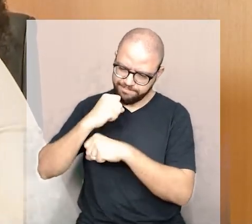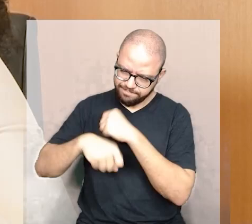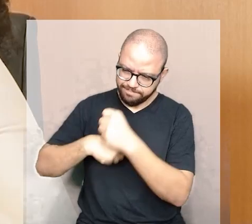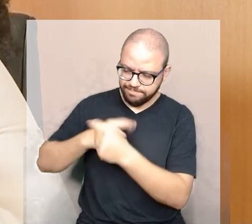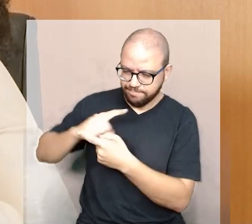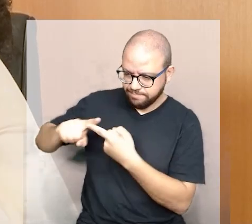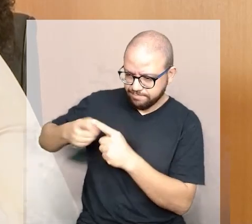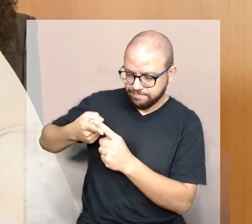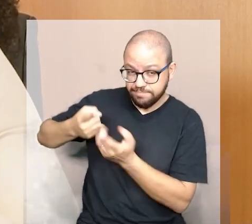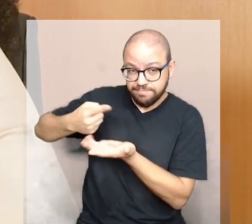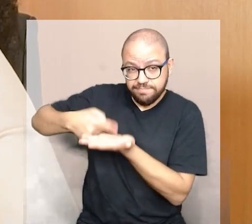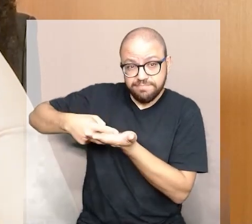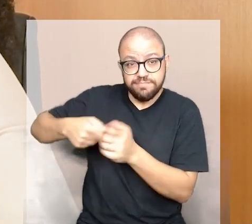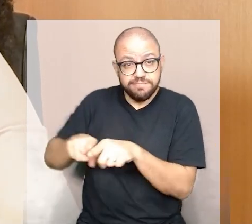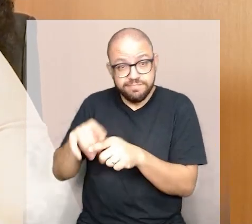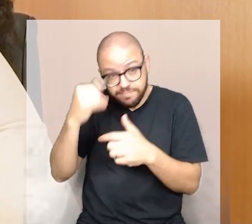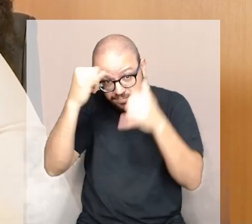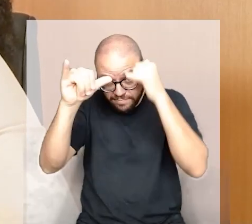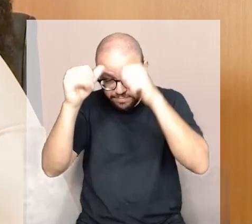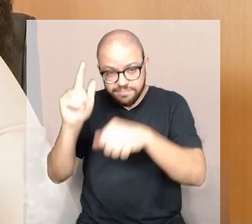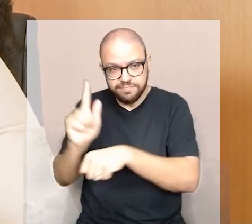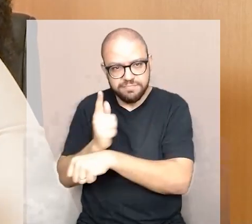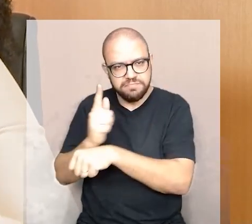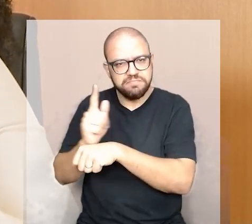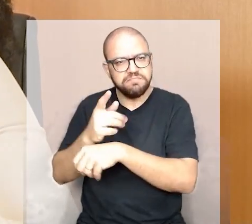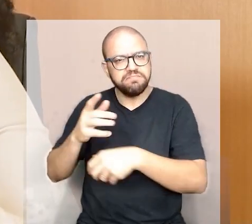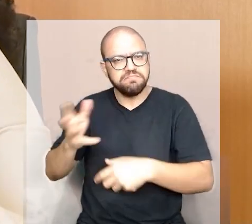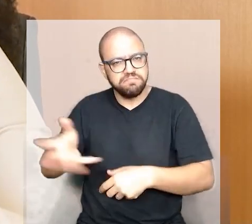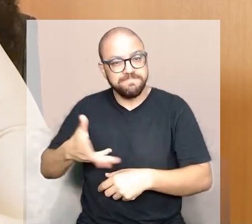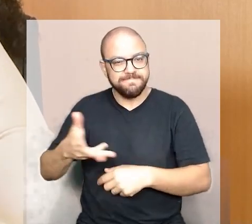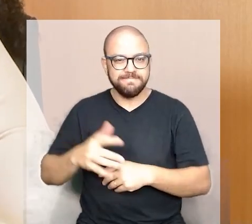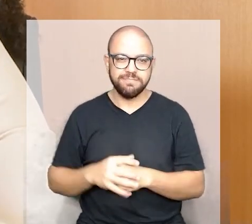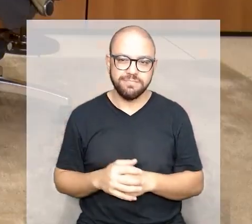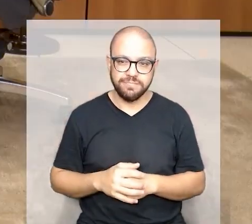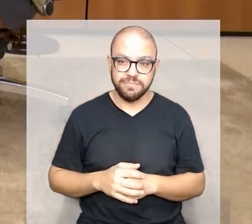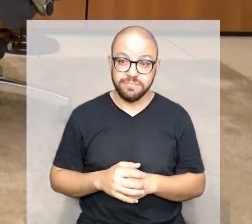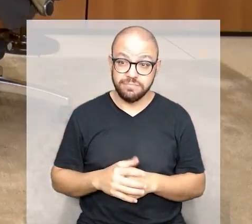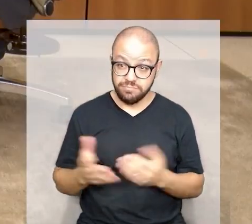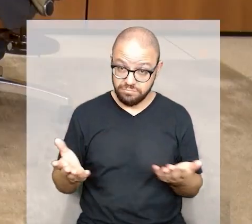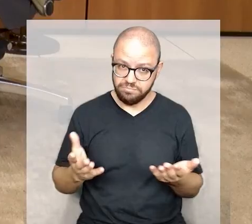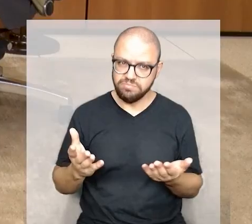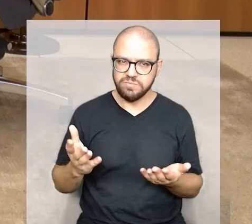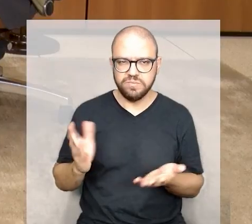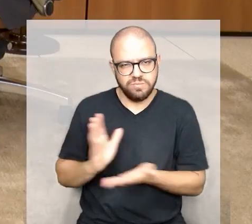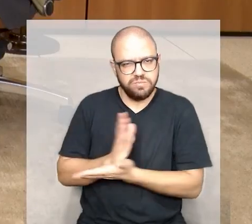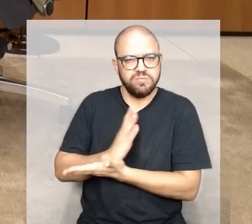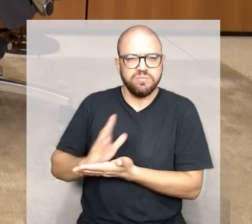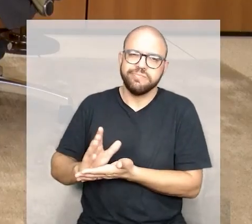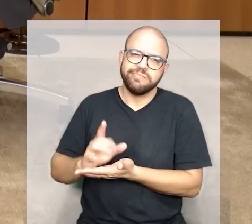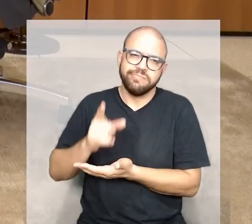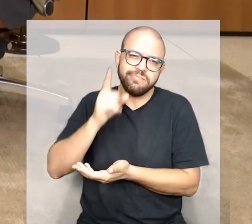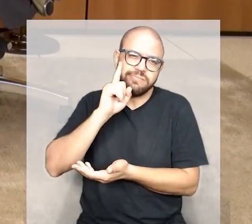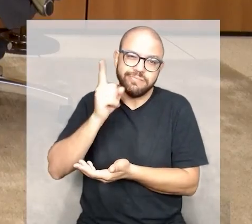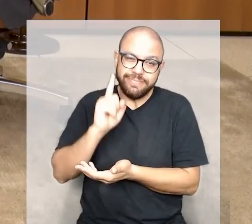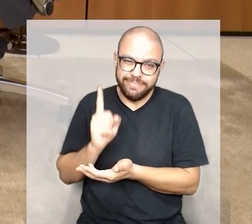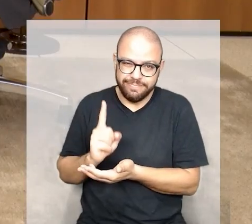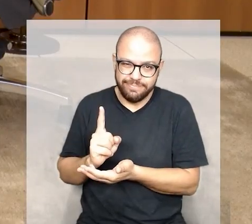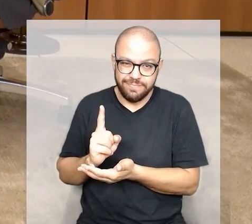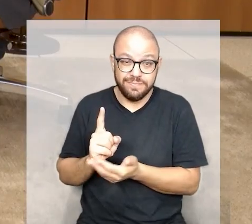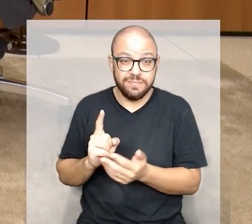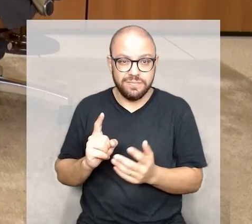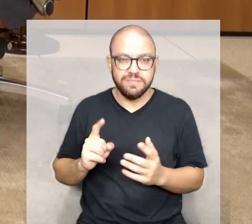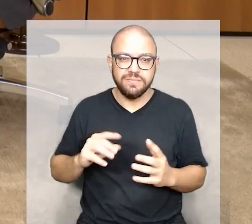de parcerias, ações de prevenção e uma gestão mais eficiente. Vamos falar de um ponto que muitos nem imaginam que